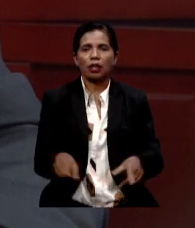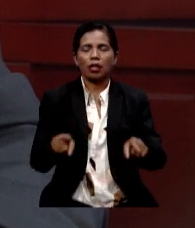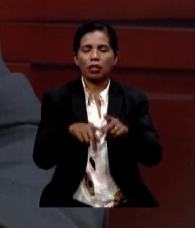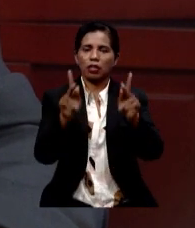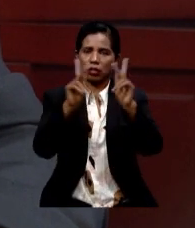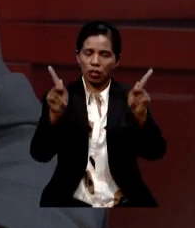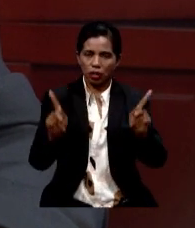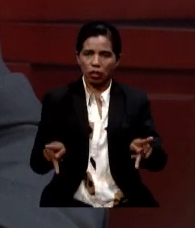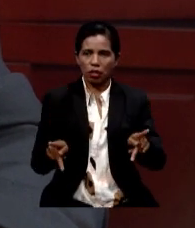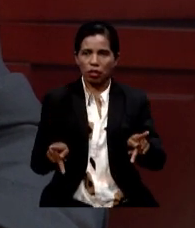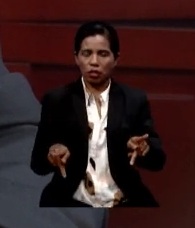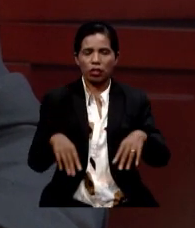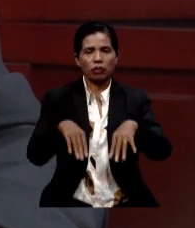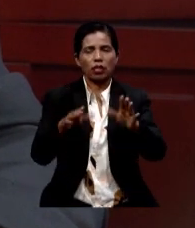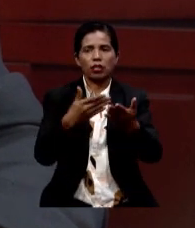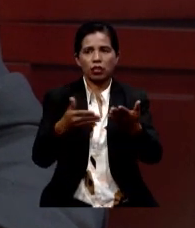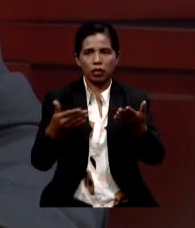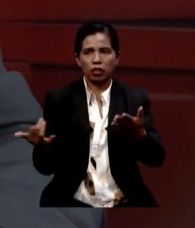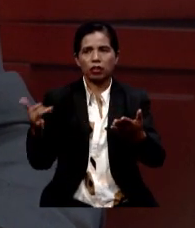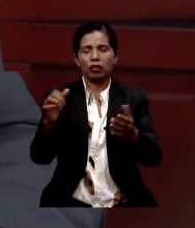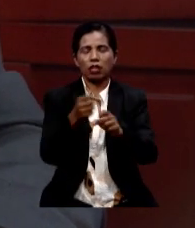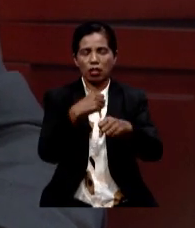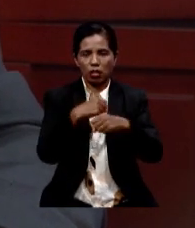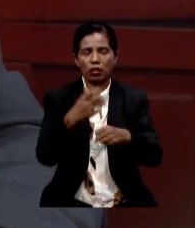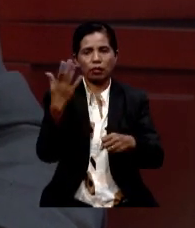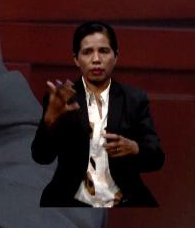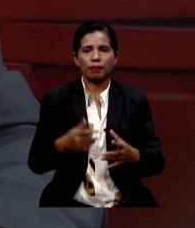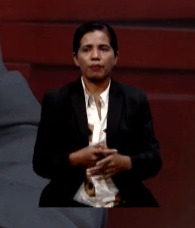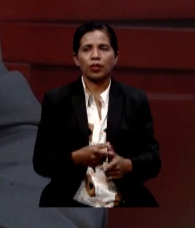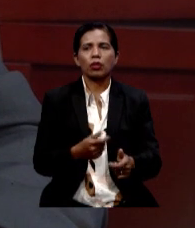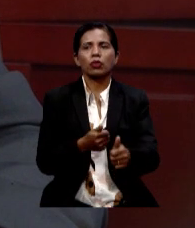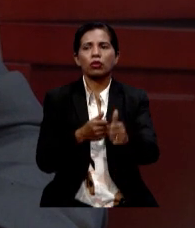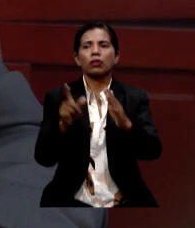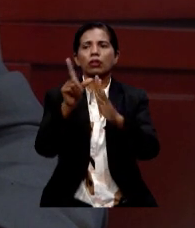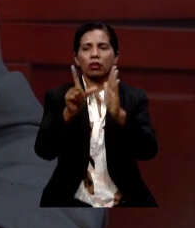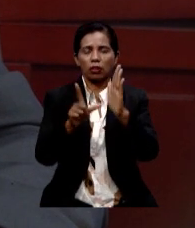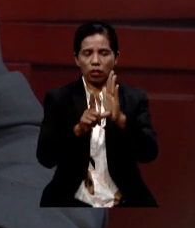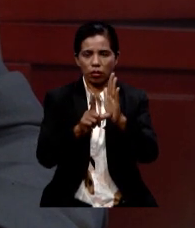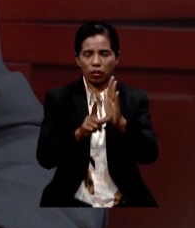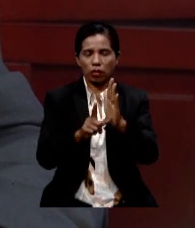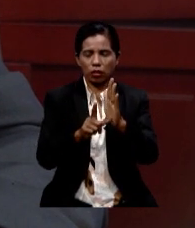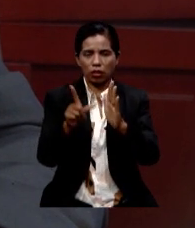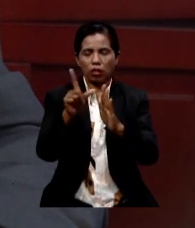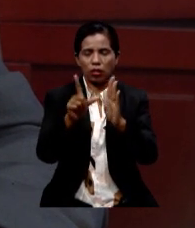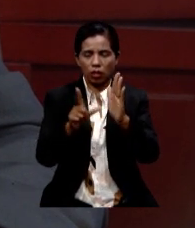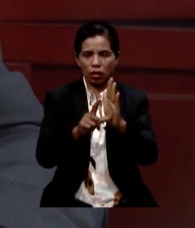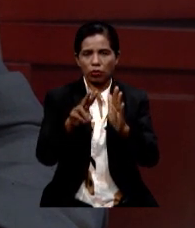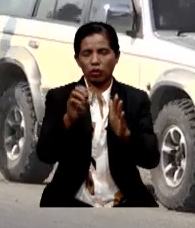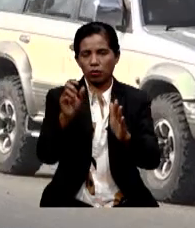sira fase san sira ene ve mak sir halwa tu regras ne tu le ene ve mak ne no 2003 ne